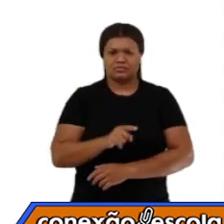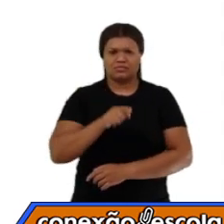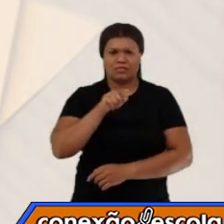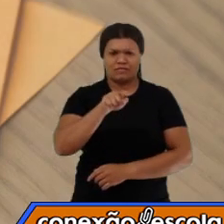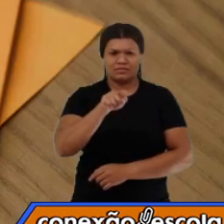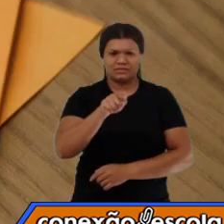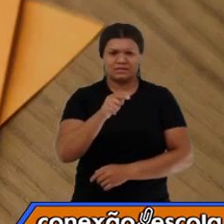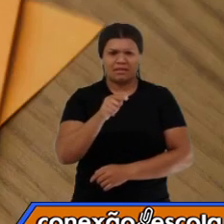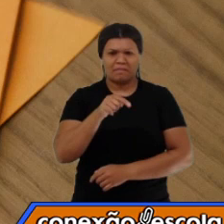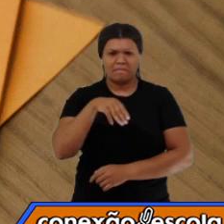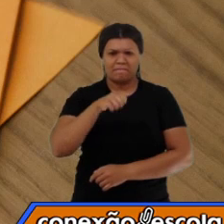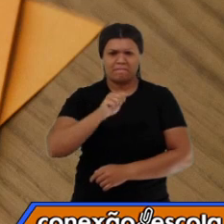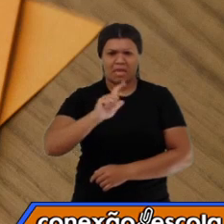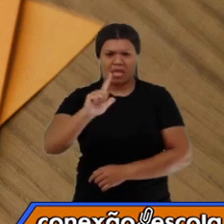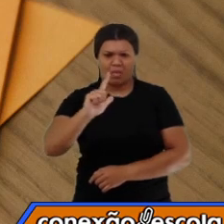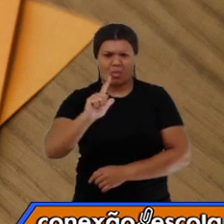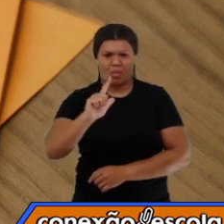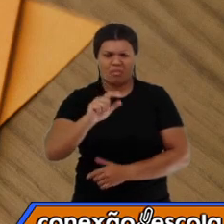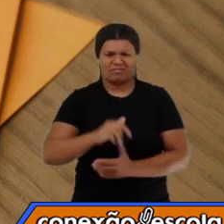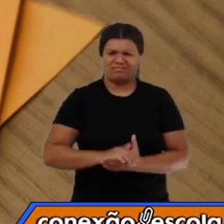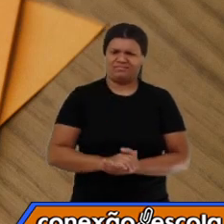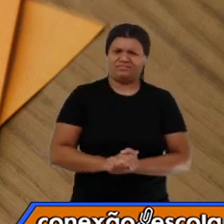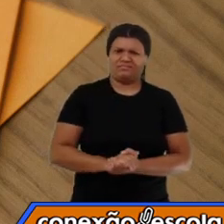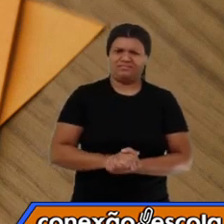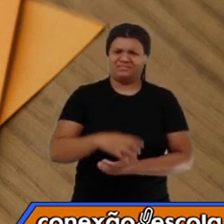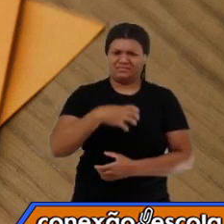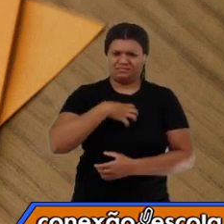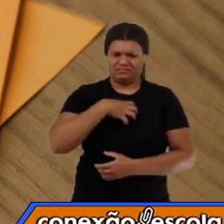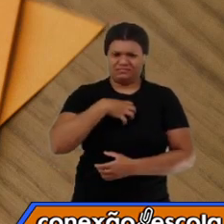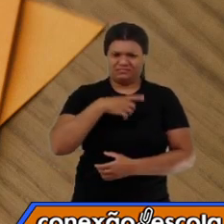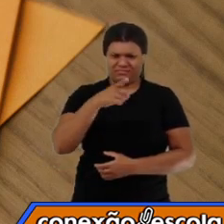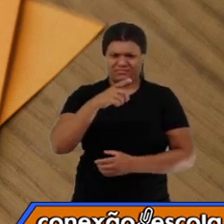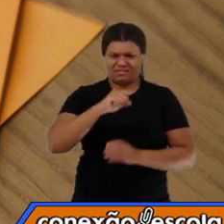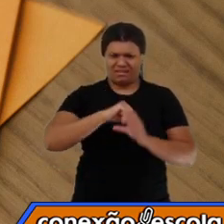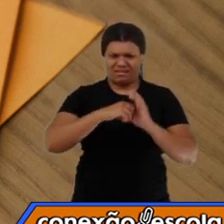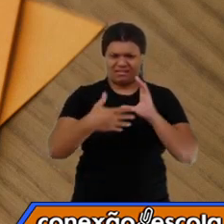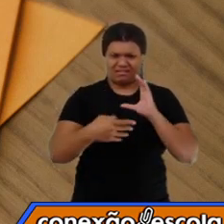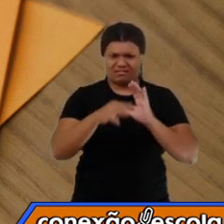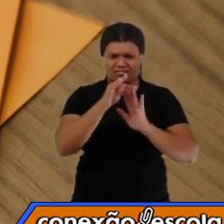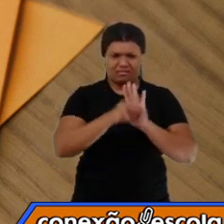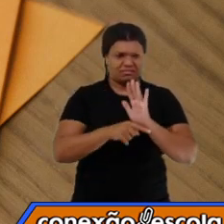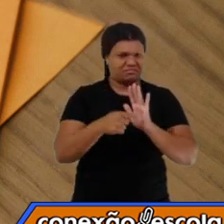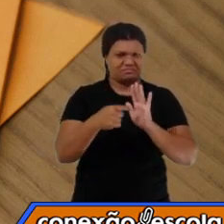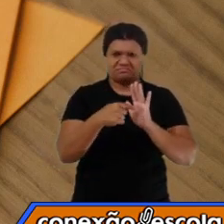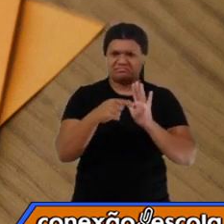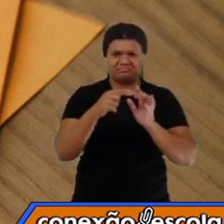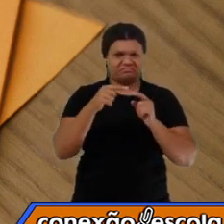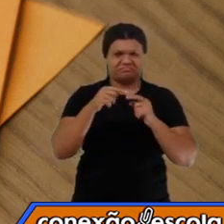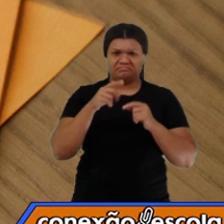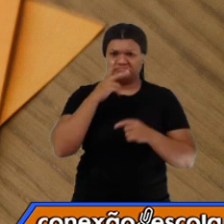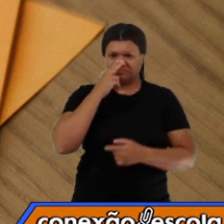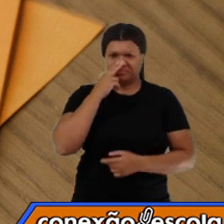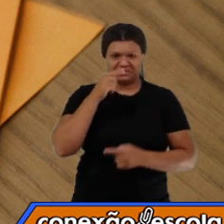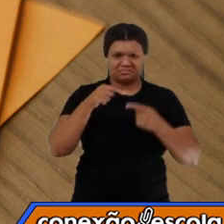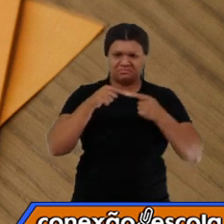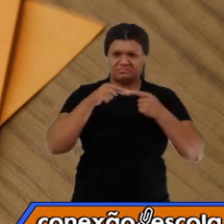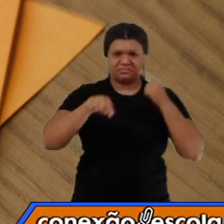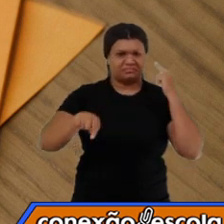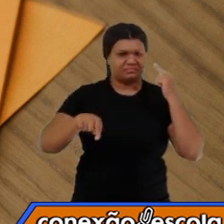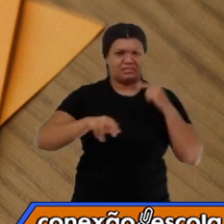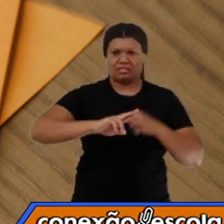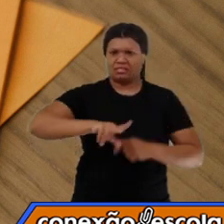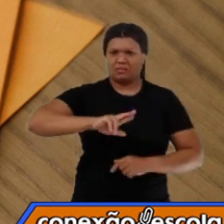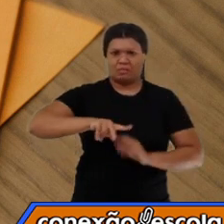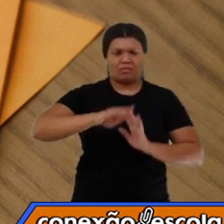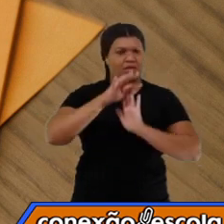você, mel. Faz sentido para você isso? Para mim não faz. Não pode ser considerado